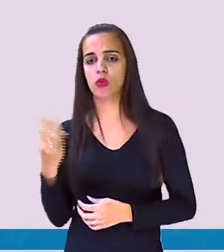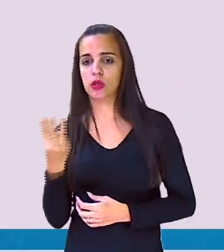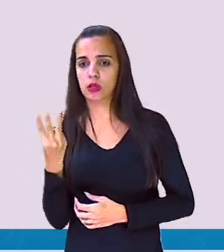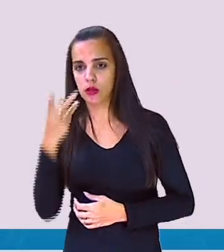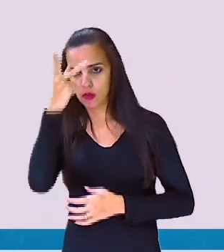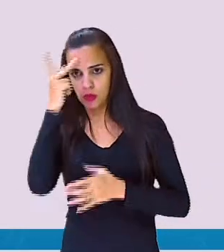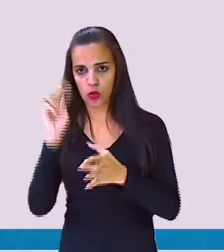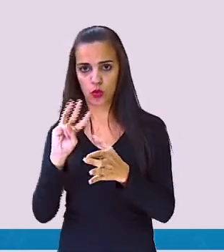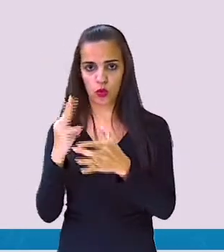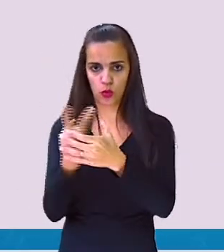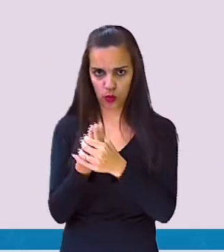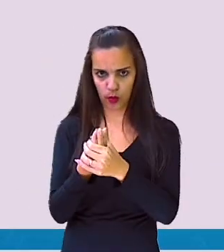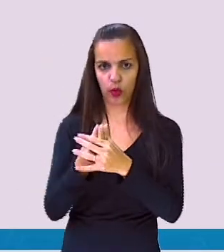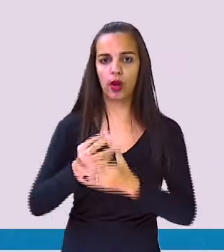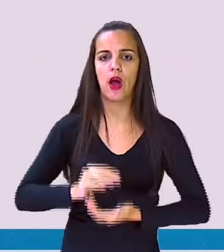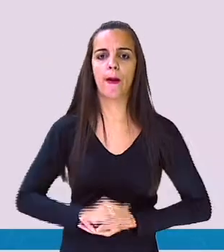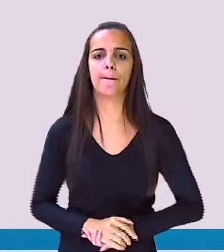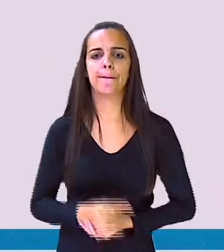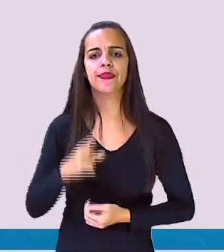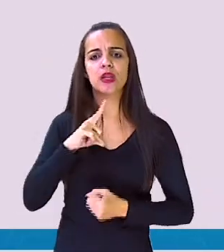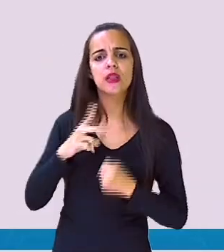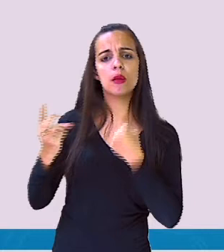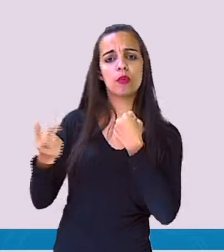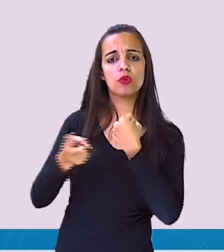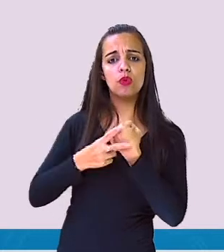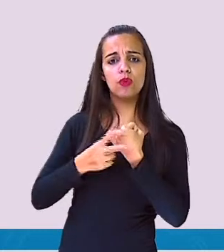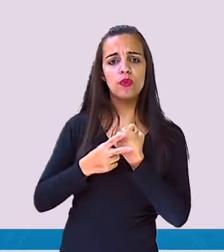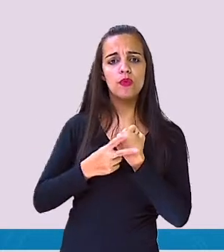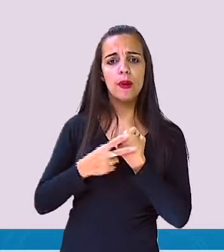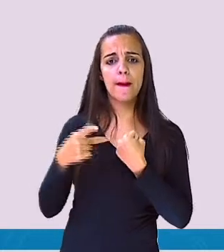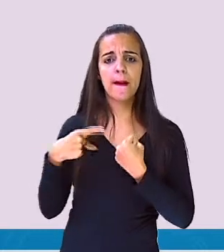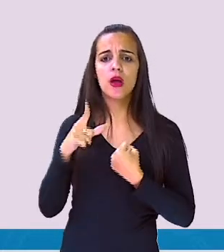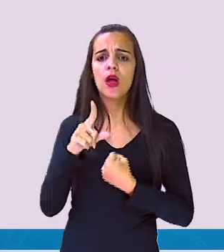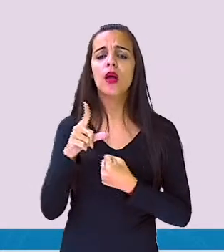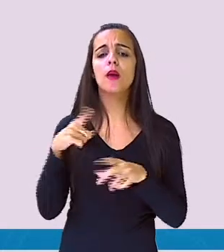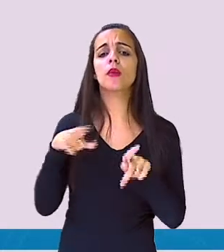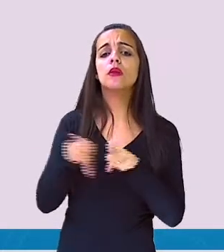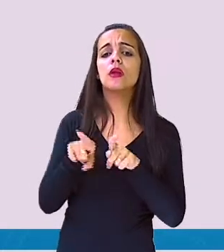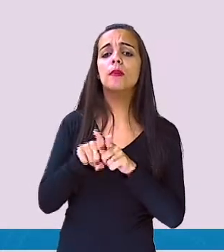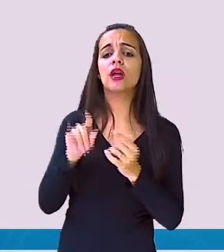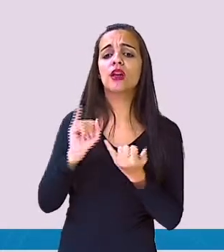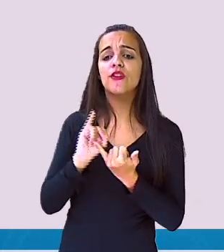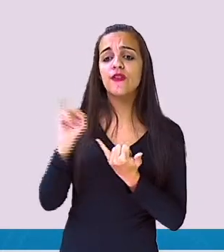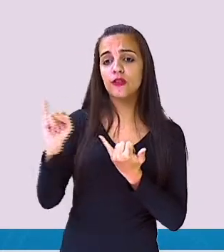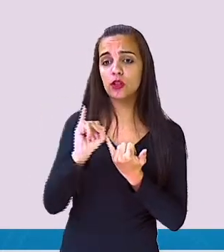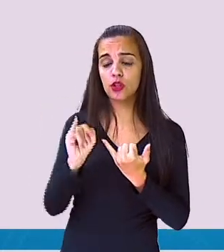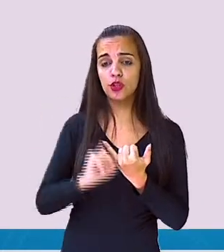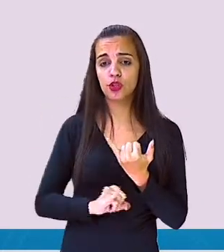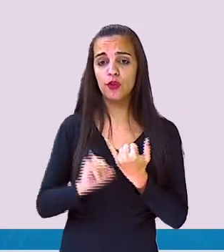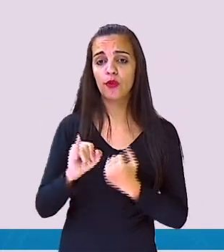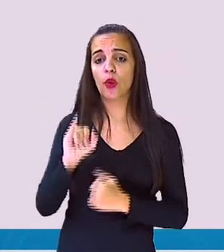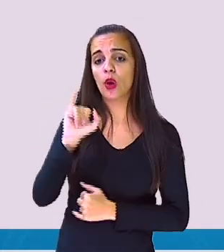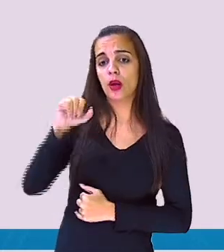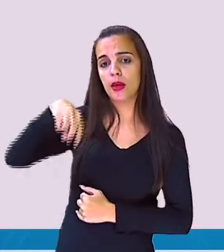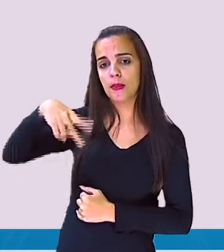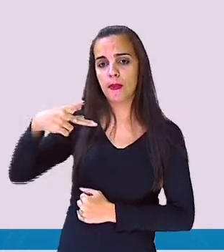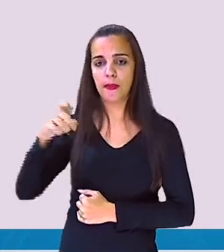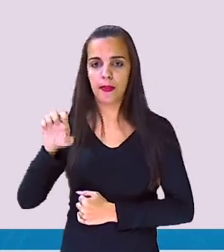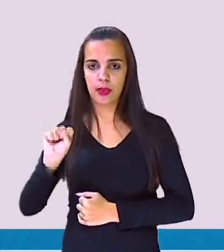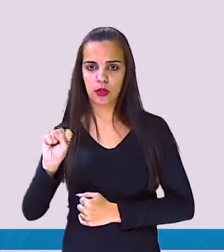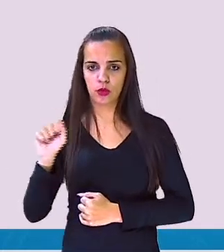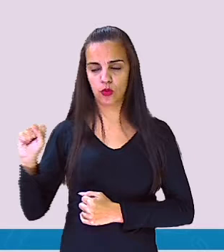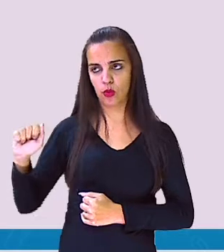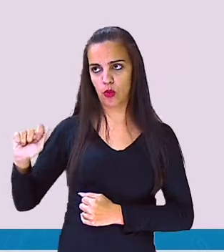esqueçam disso. E frases com verbos no infinitivo impessoal. Os sujeitos indeterminados, que